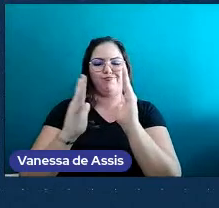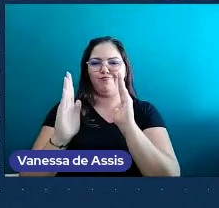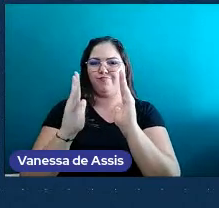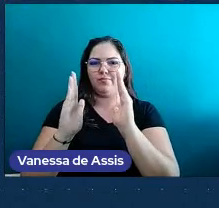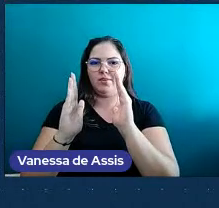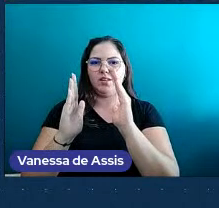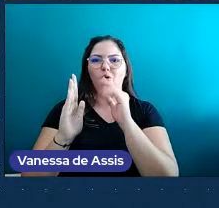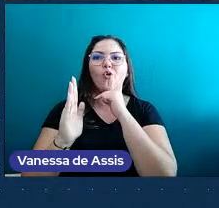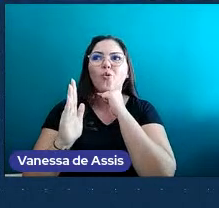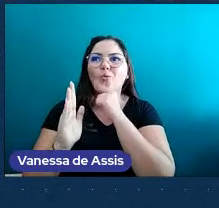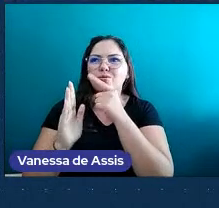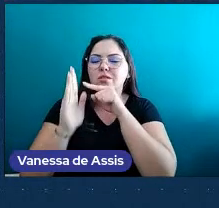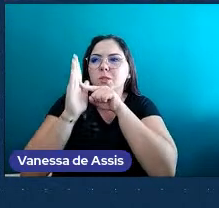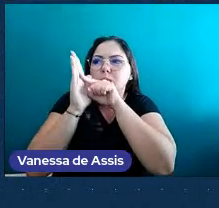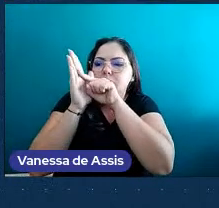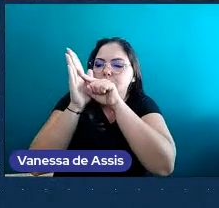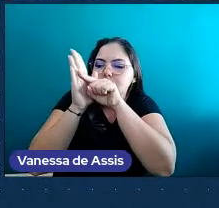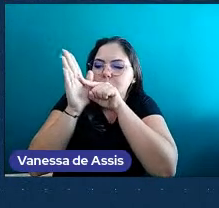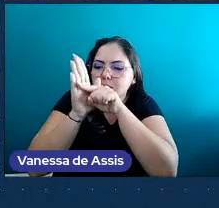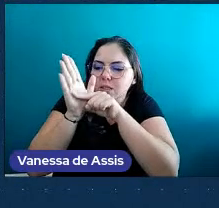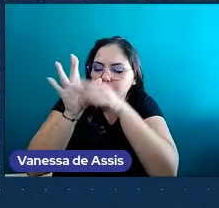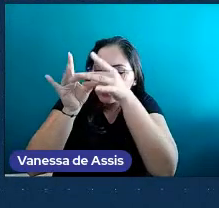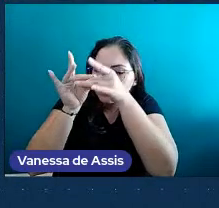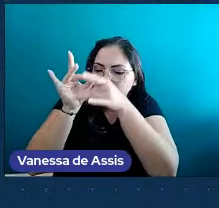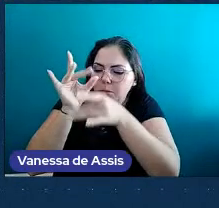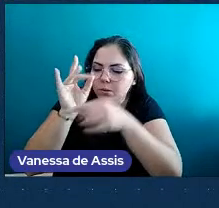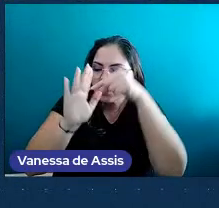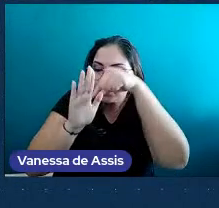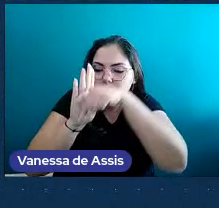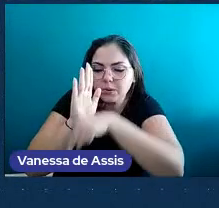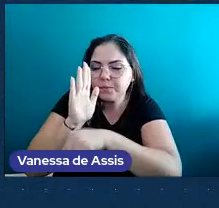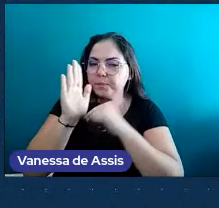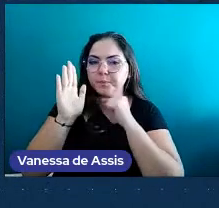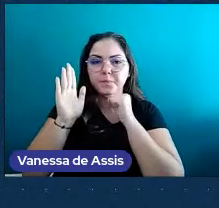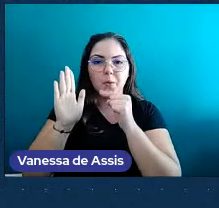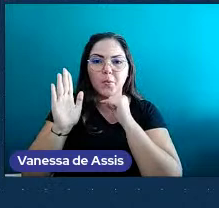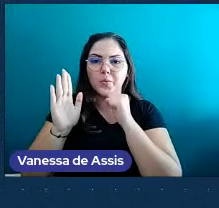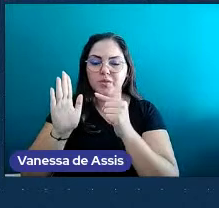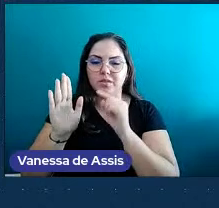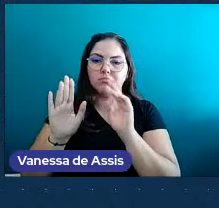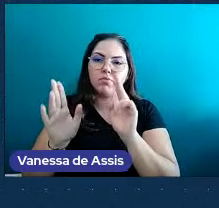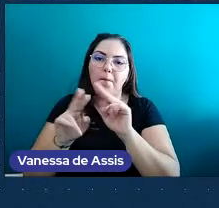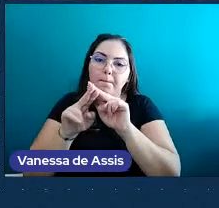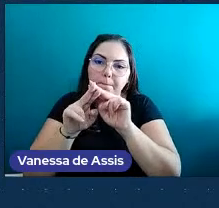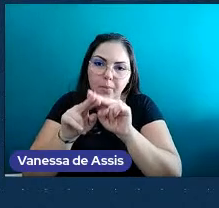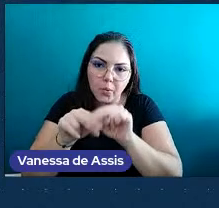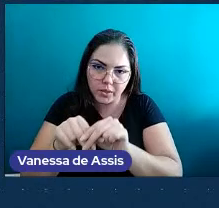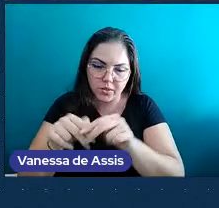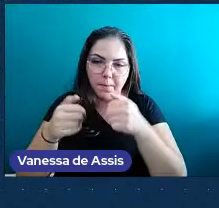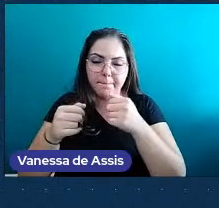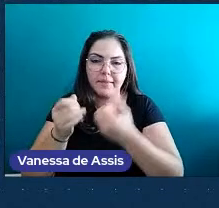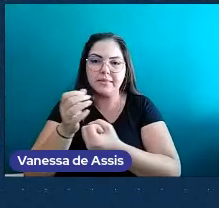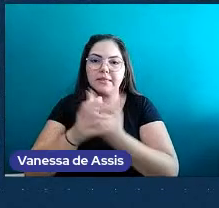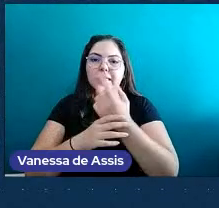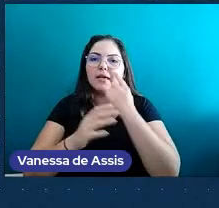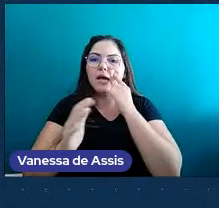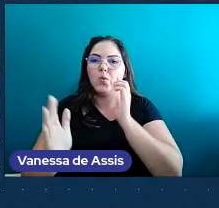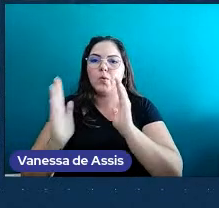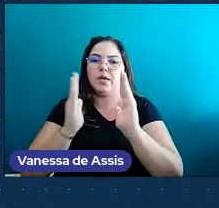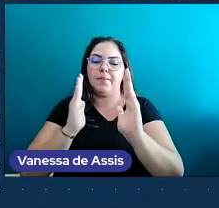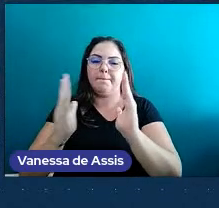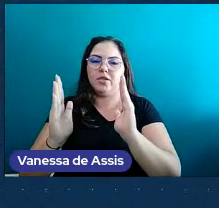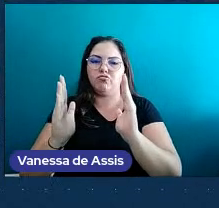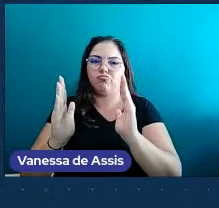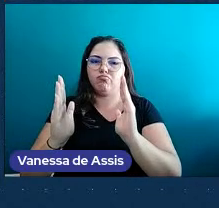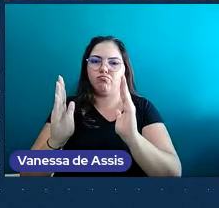as nuances, de todos os aspectos daquele tema. Então, você precisa de um limite, ou seja, você precisa delimitar. E aí é